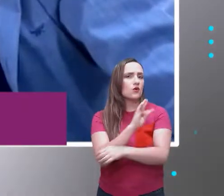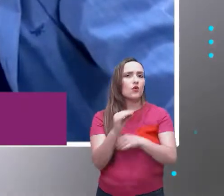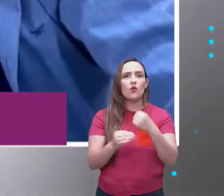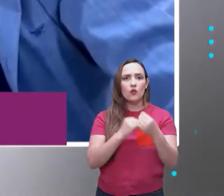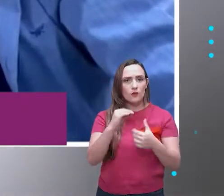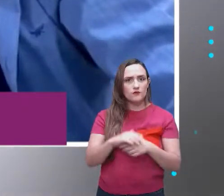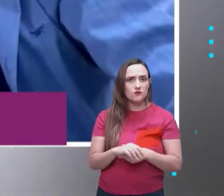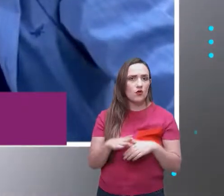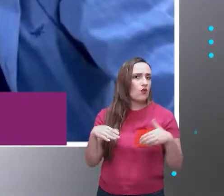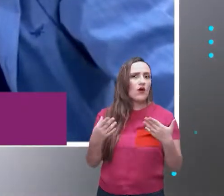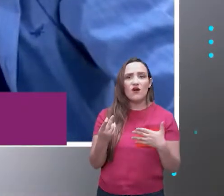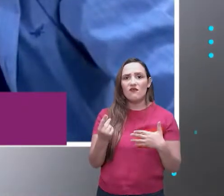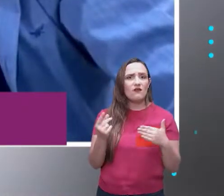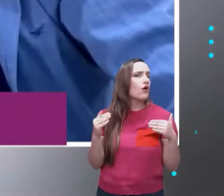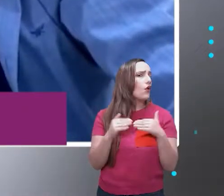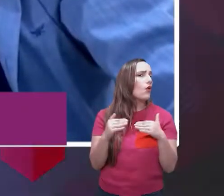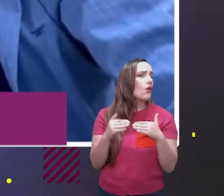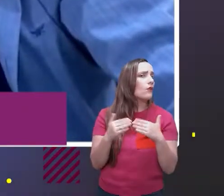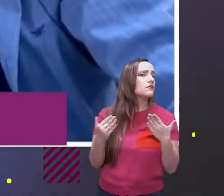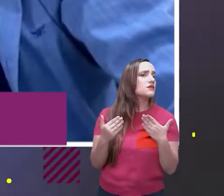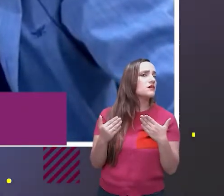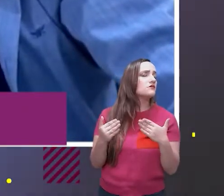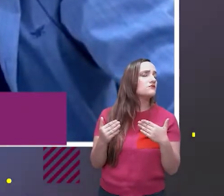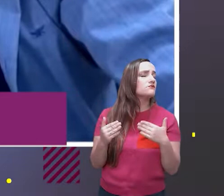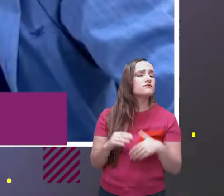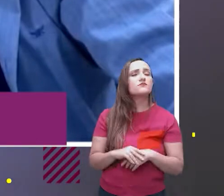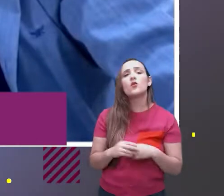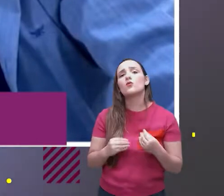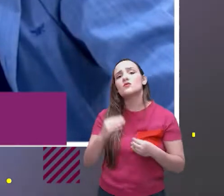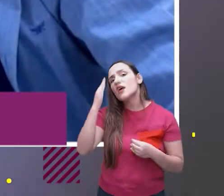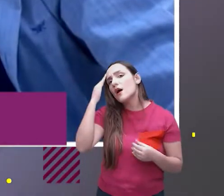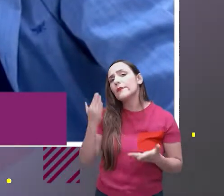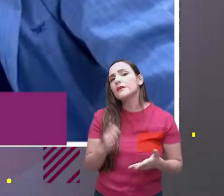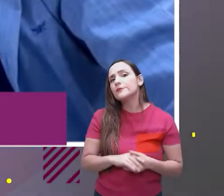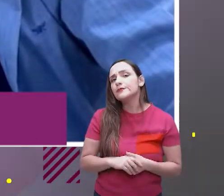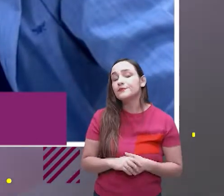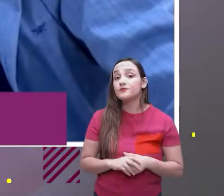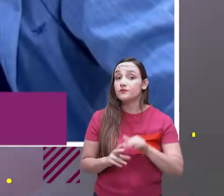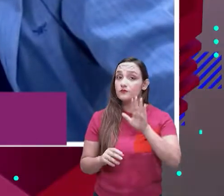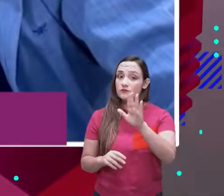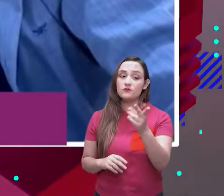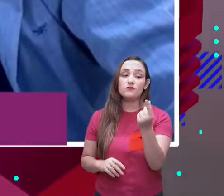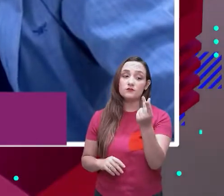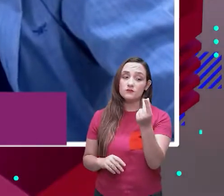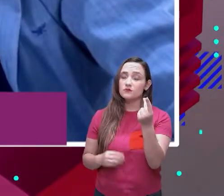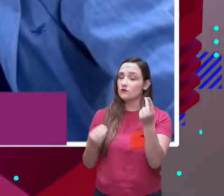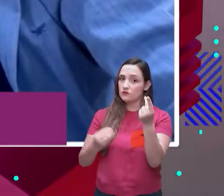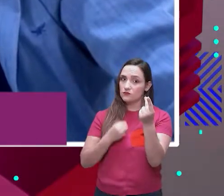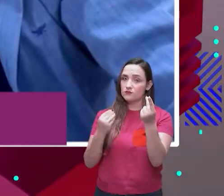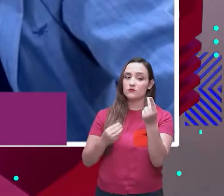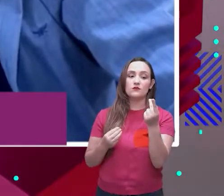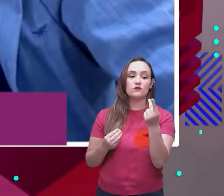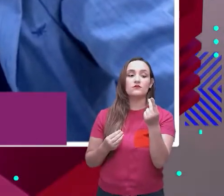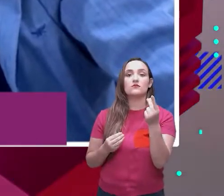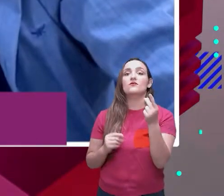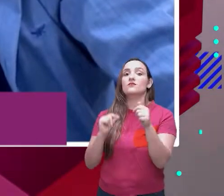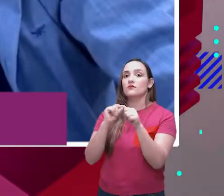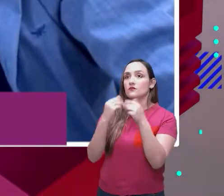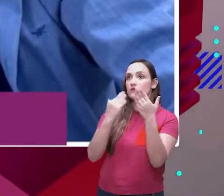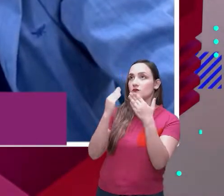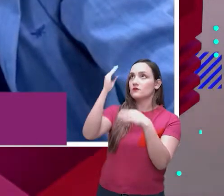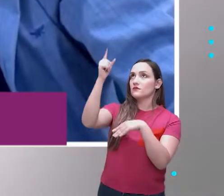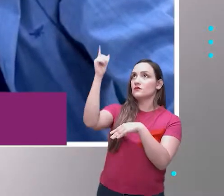um valor que fosse adequado, digamos assim, para o trabalho deles? Esse valor é um valor que a gente tem um